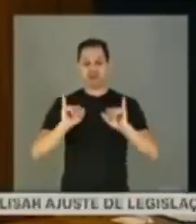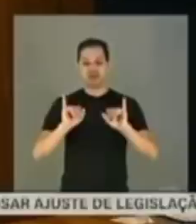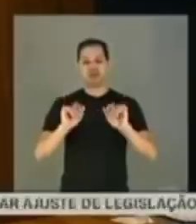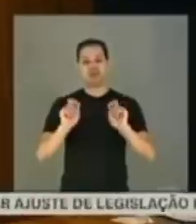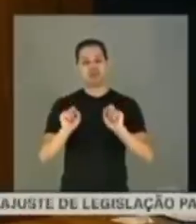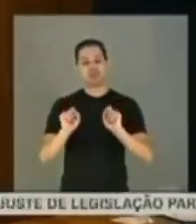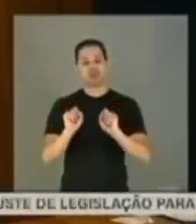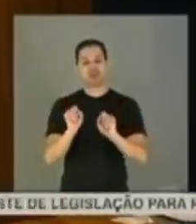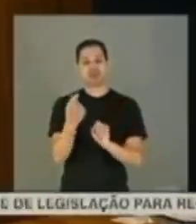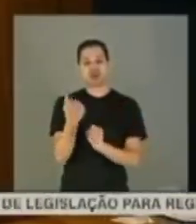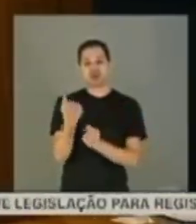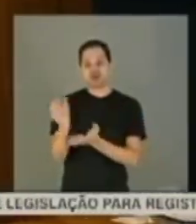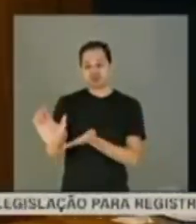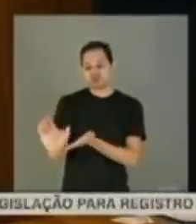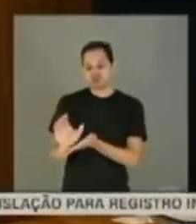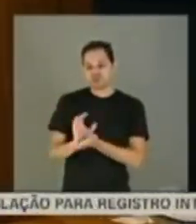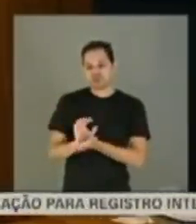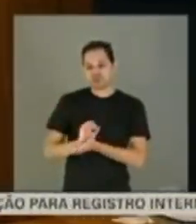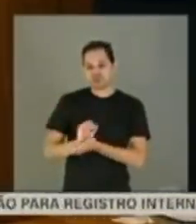pedido de propina